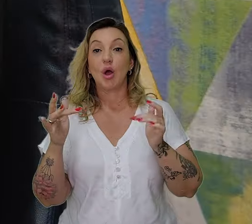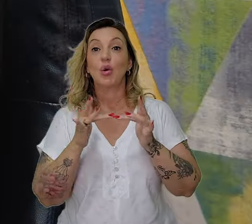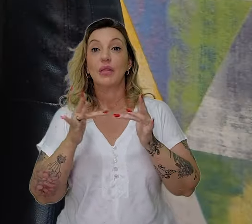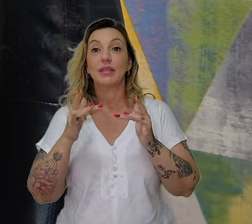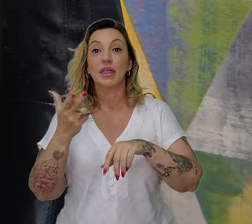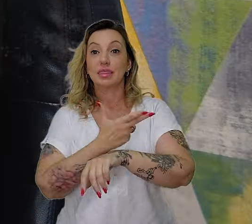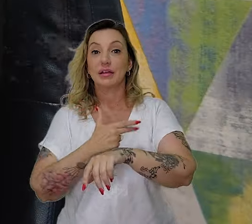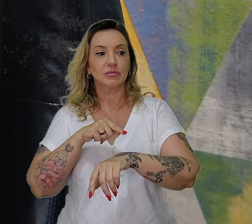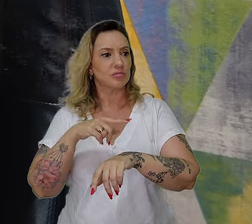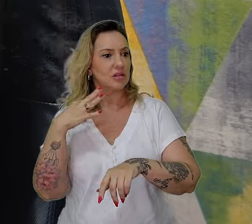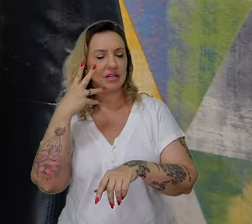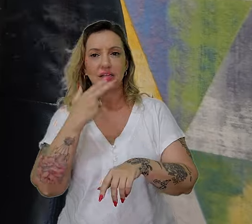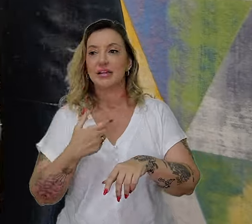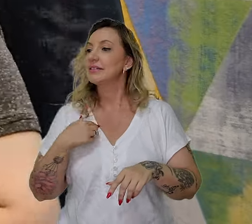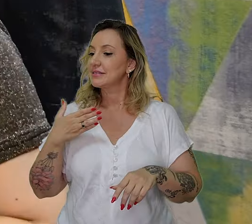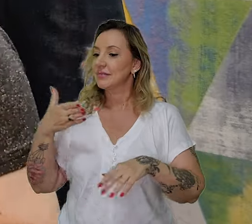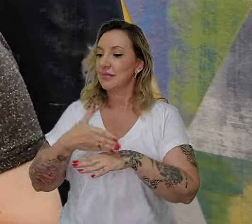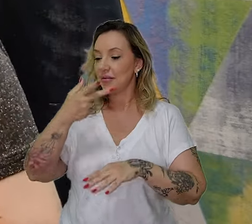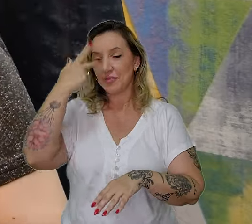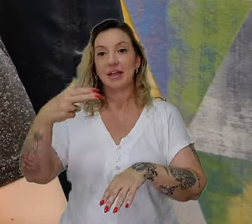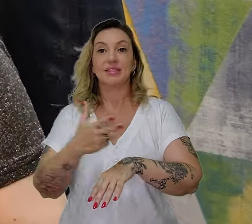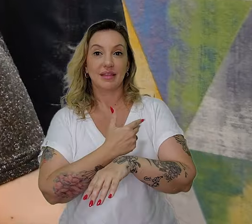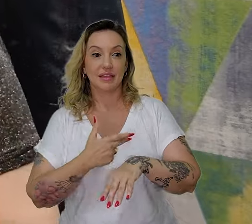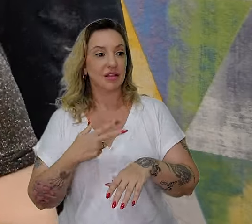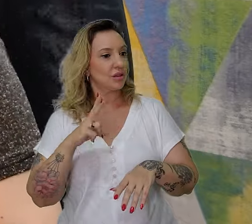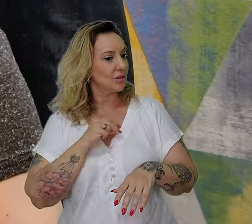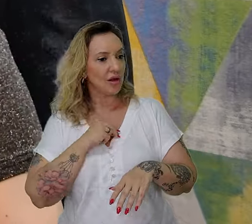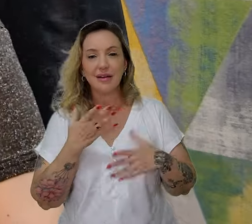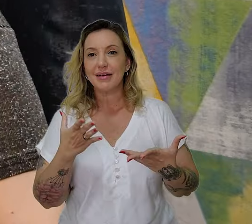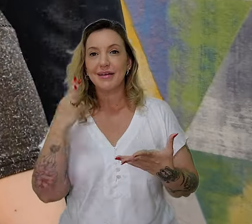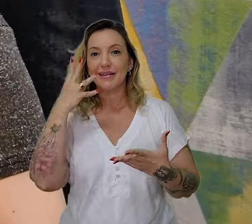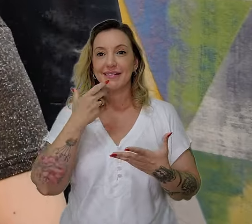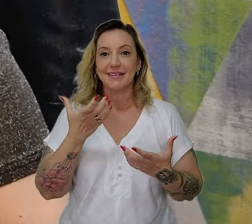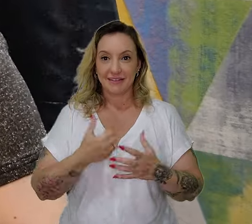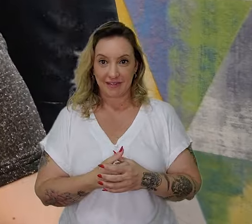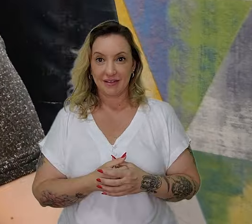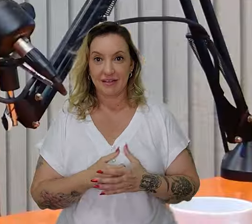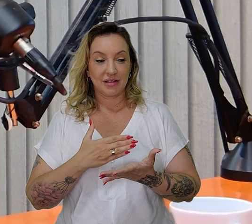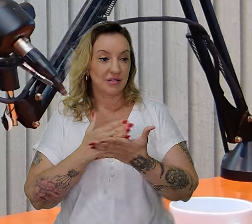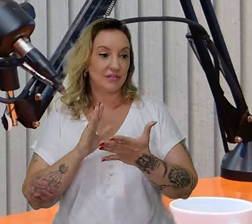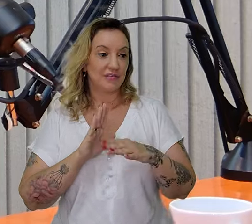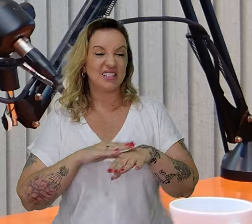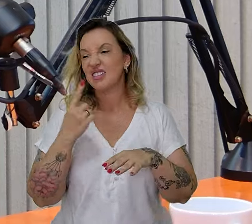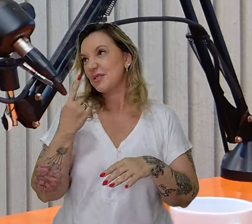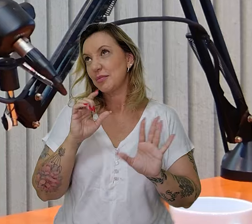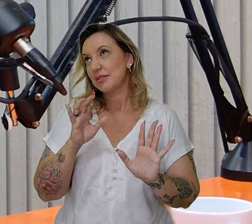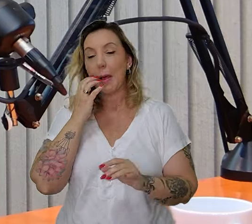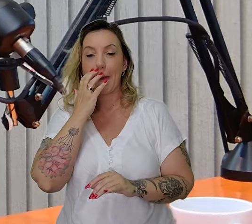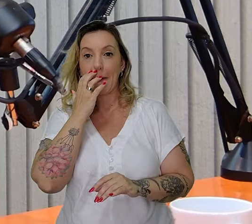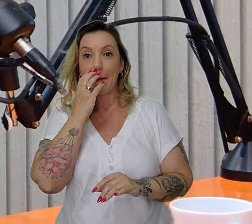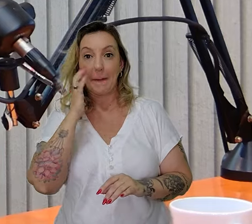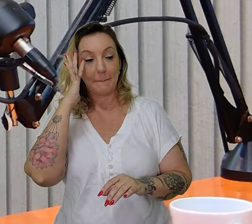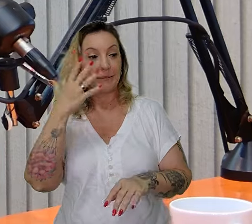desse tatuadores porque são lindas as tatuagens sempre que vem aqui alguém com tatuagem eu falo gente que lindas as tatuagem fazer só uma e de